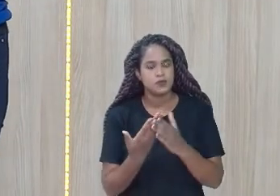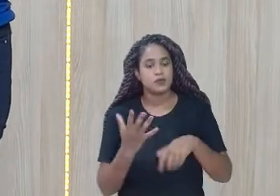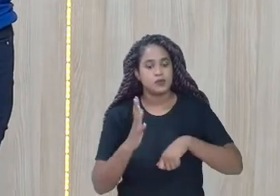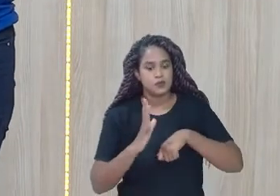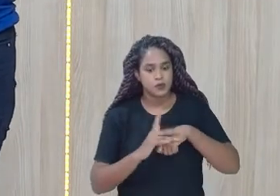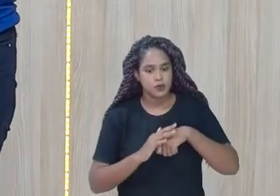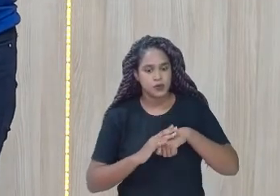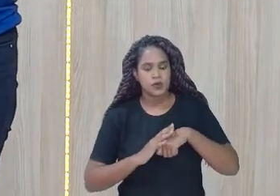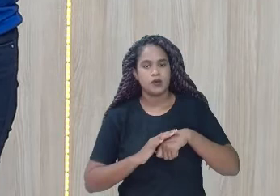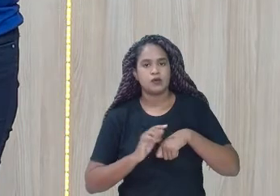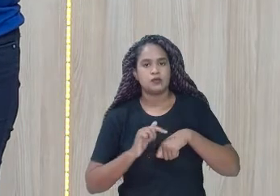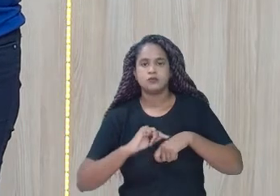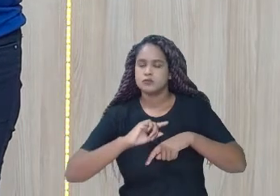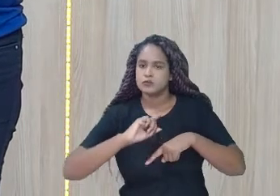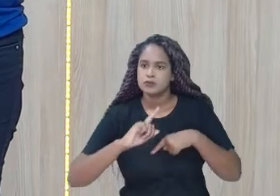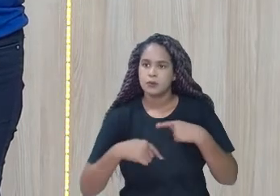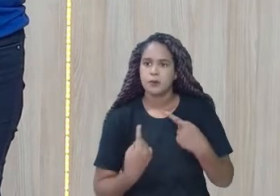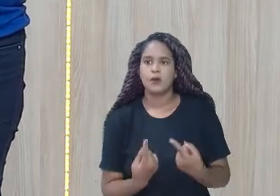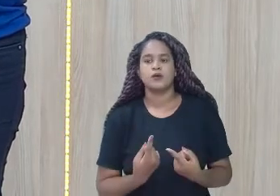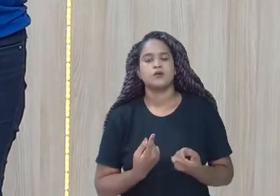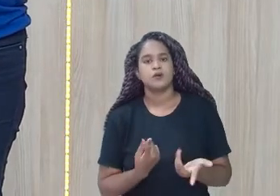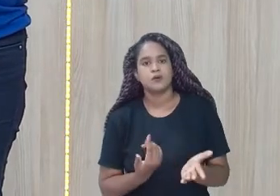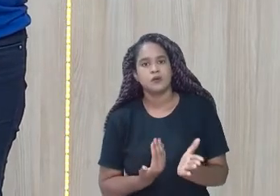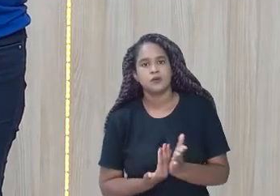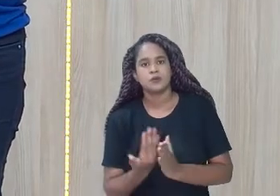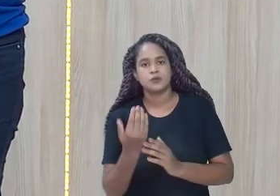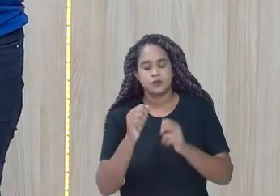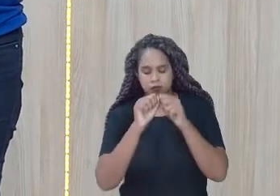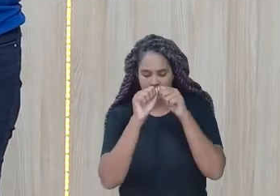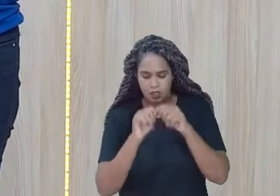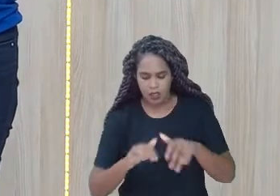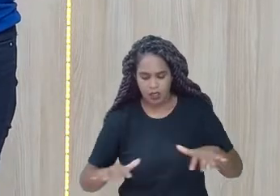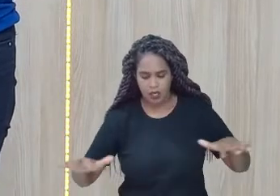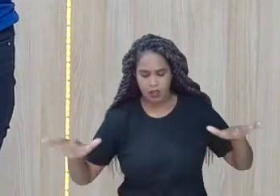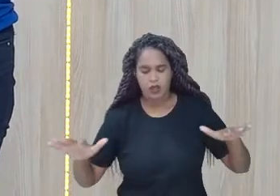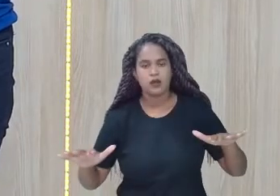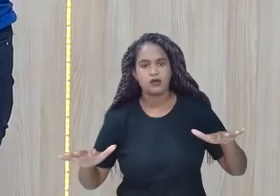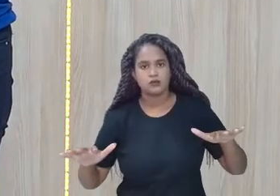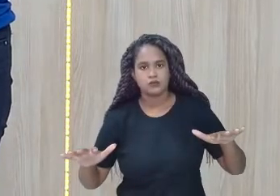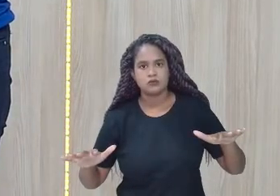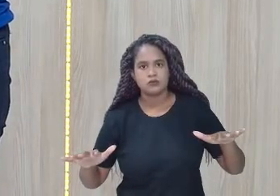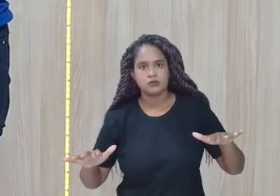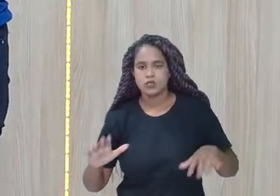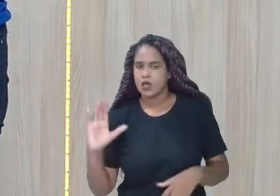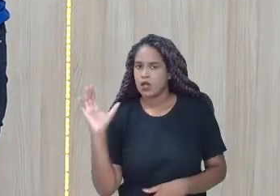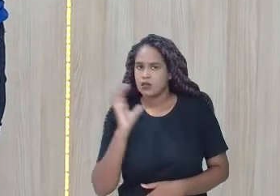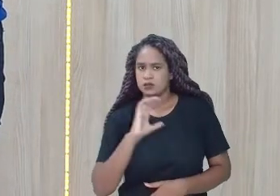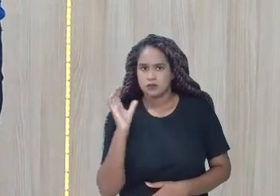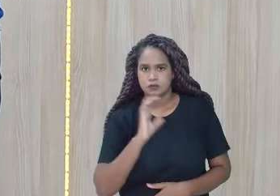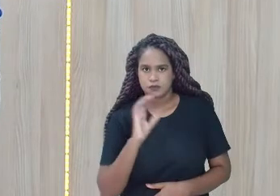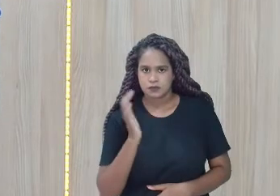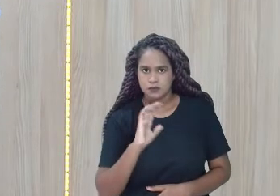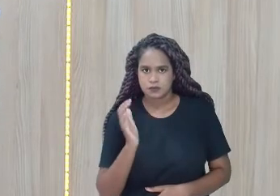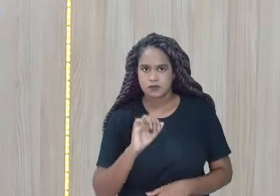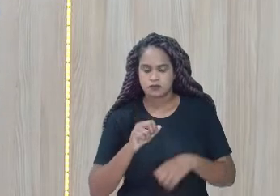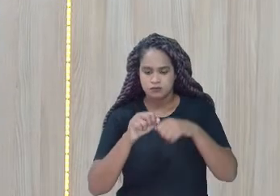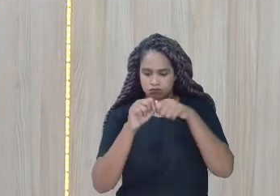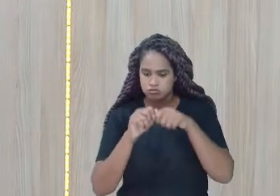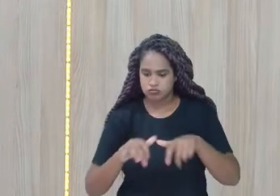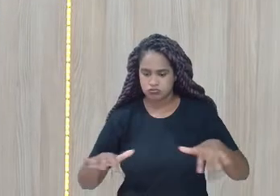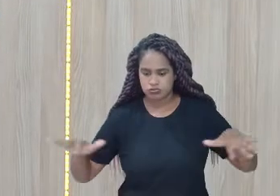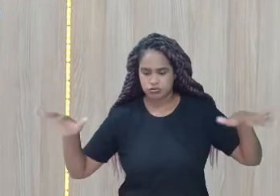a doença, se vermos a linha do tempo, a doença foi espalhando-se de uma forma muito rápida e se